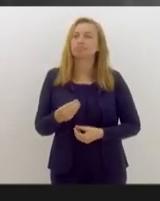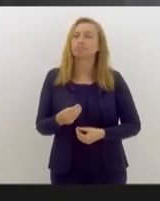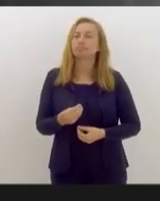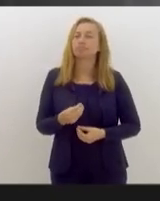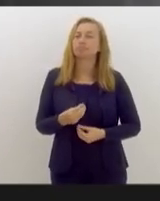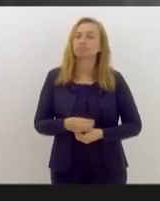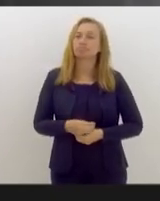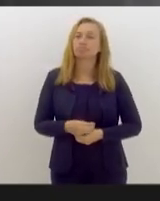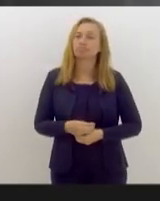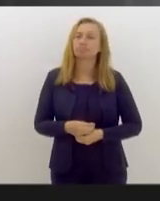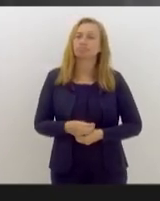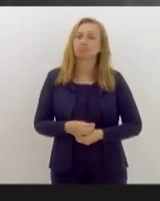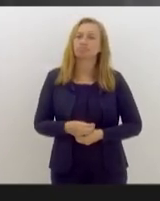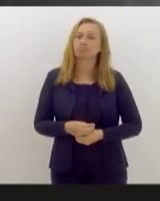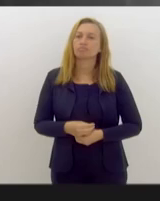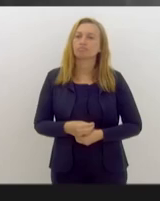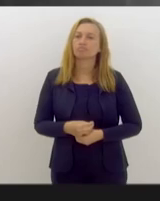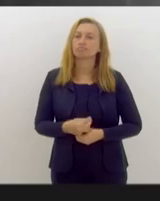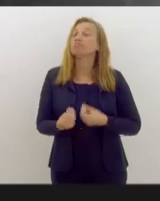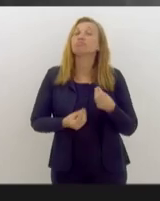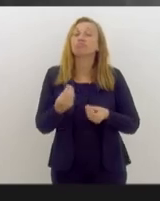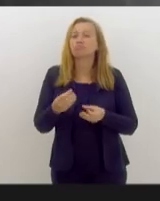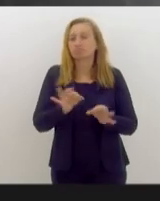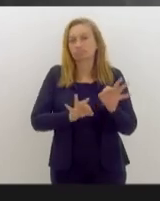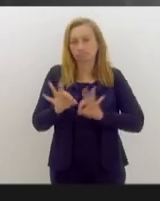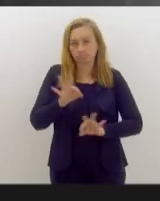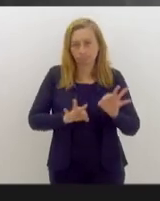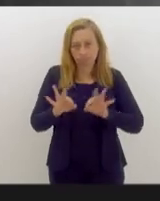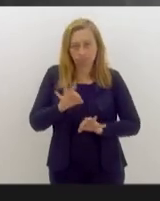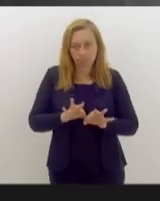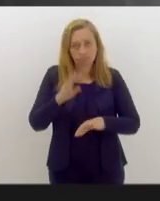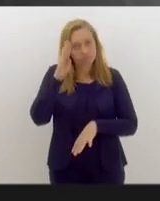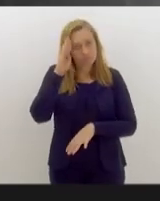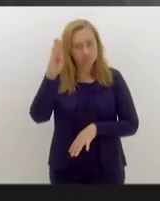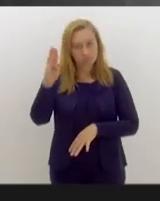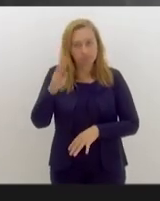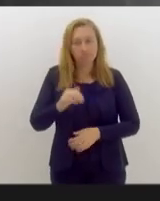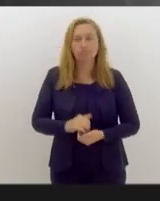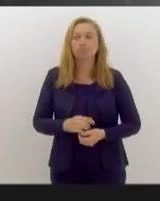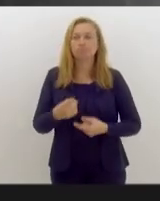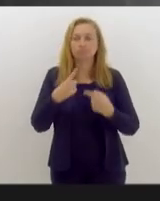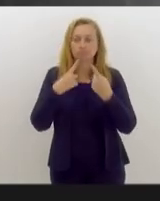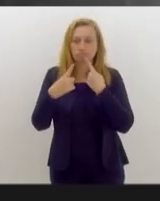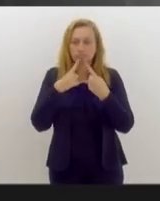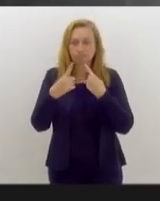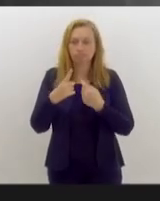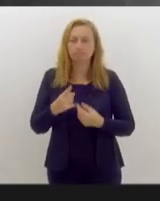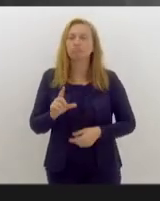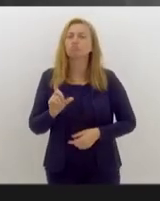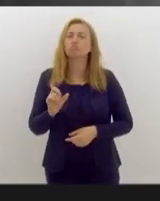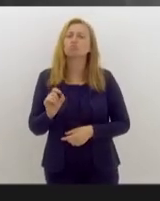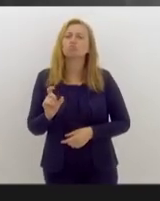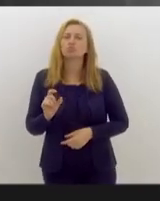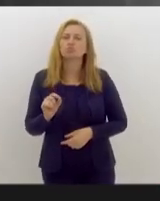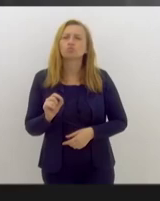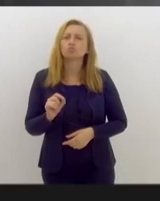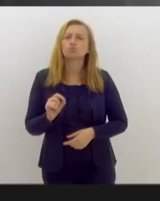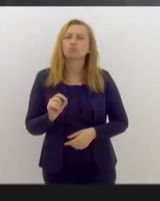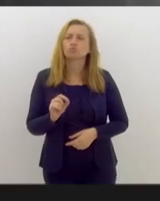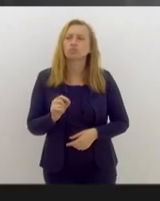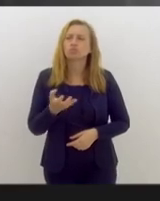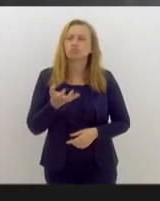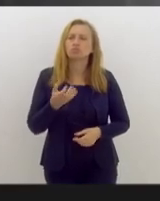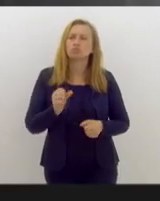dar a vigência do plano? O principal ponto a ser debatido é o que nós pretendemos ainda